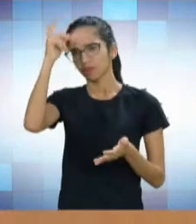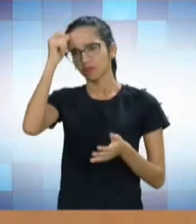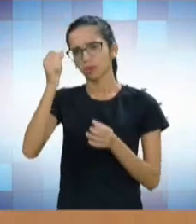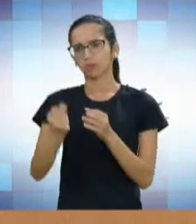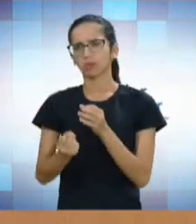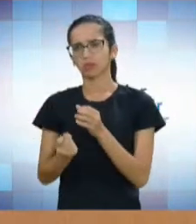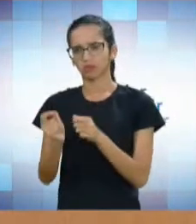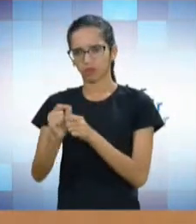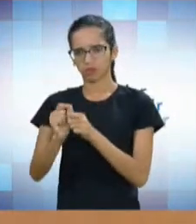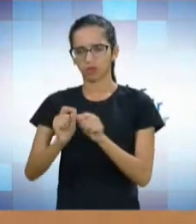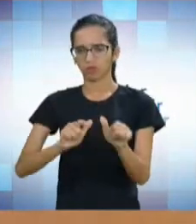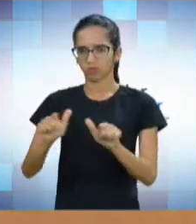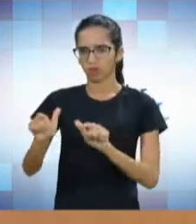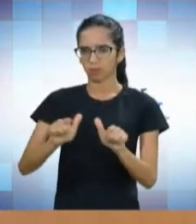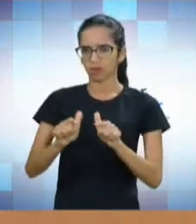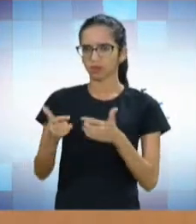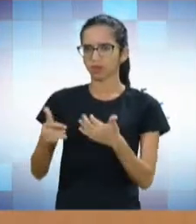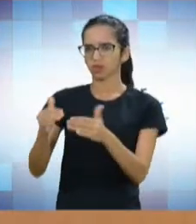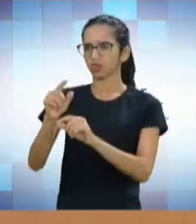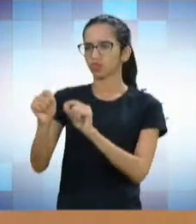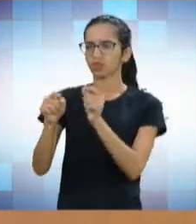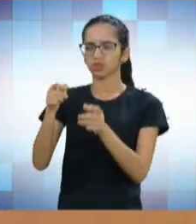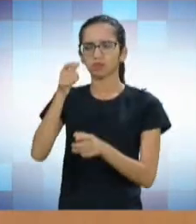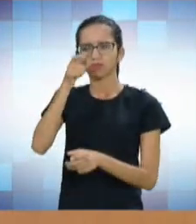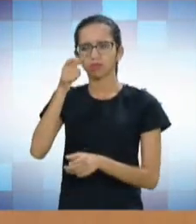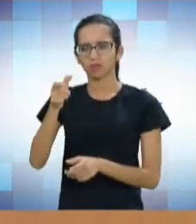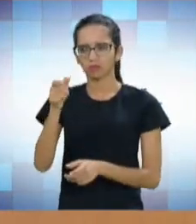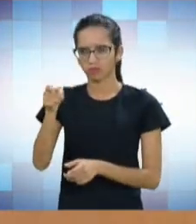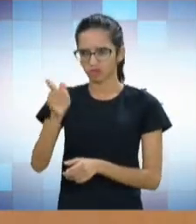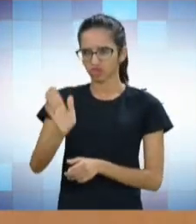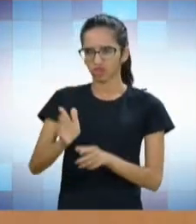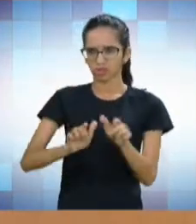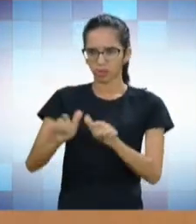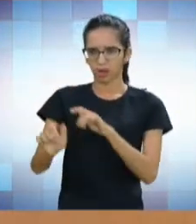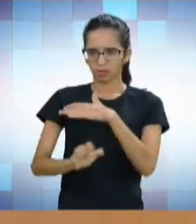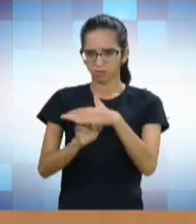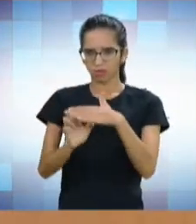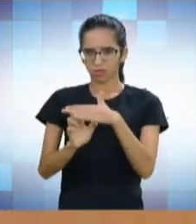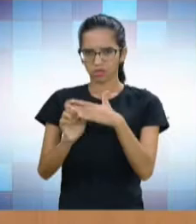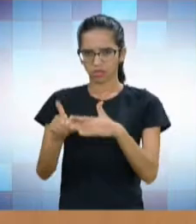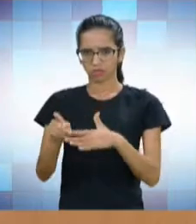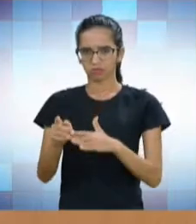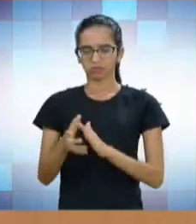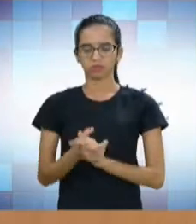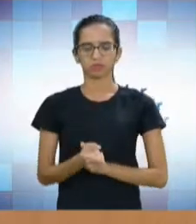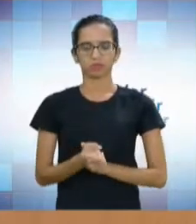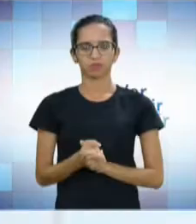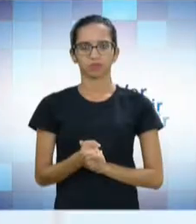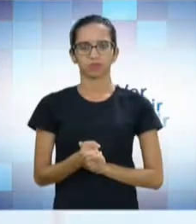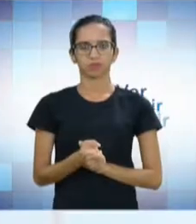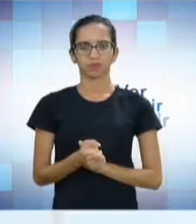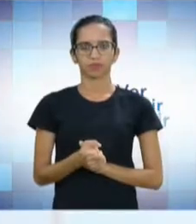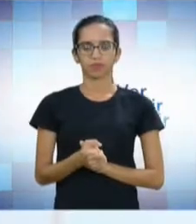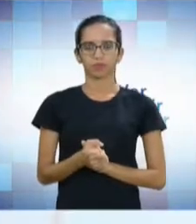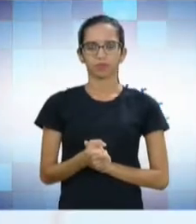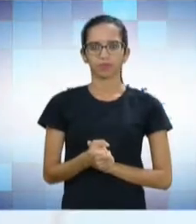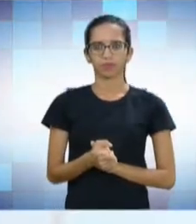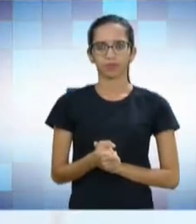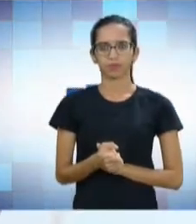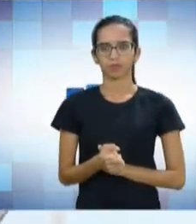para exercer essa função o que chama a atenção sonha entrar na água eu eu